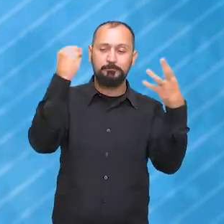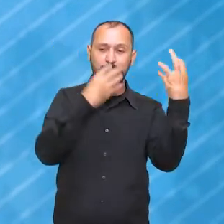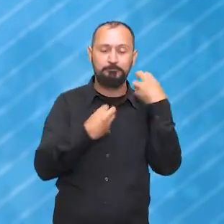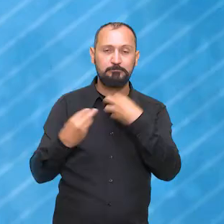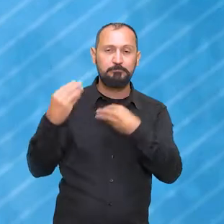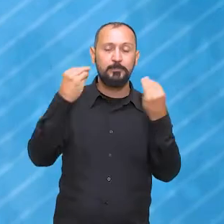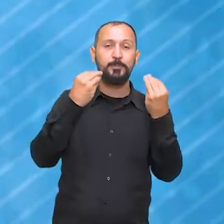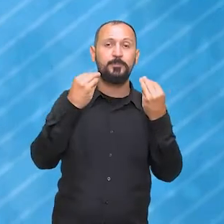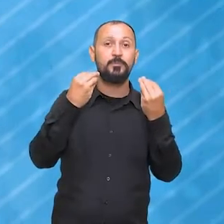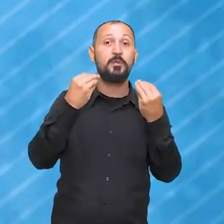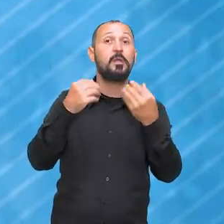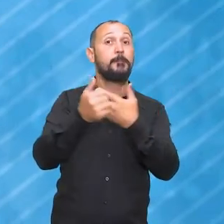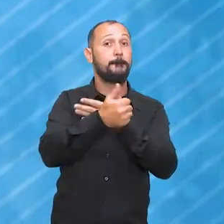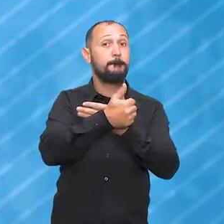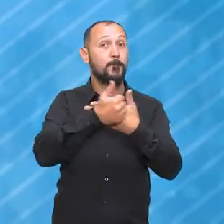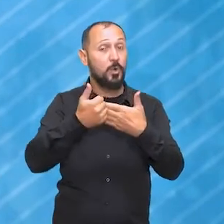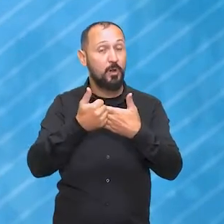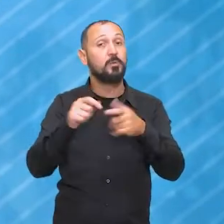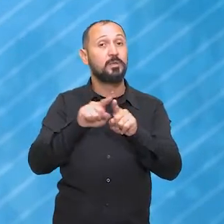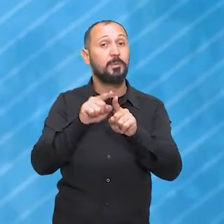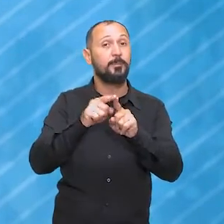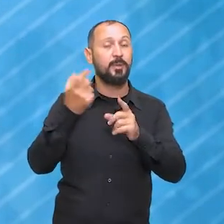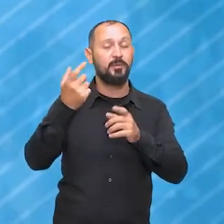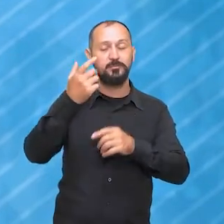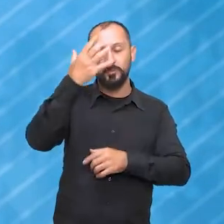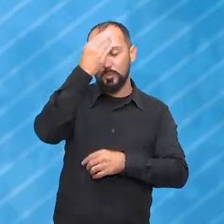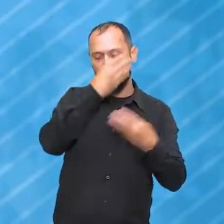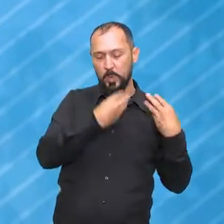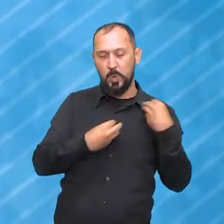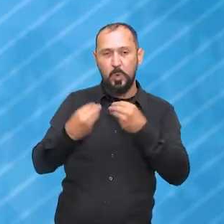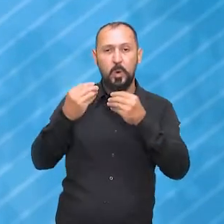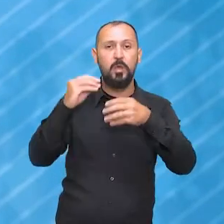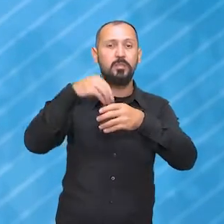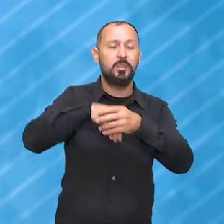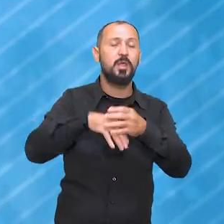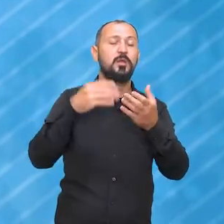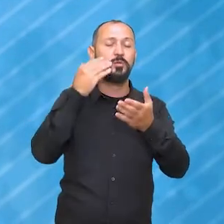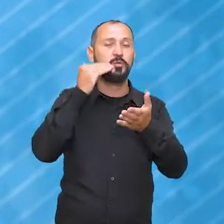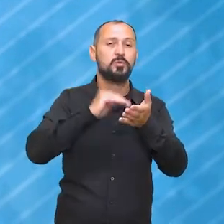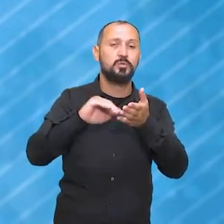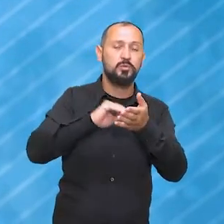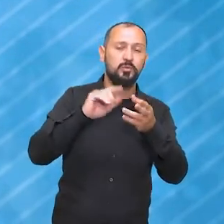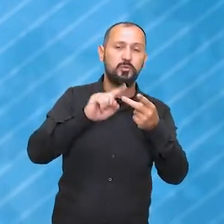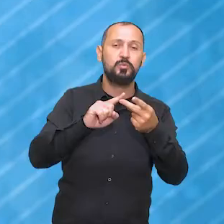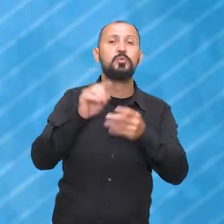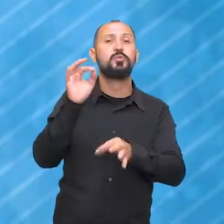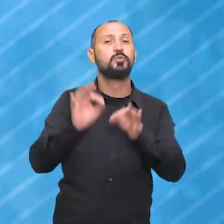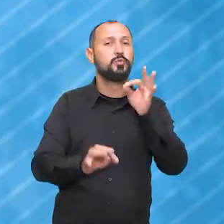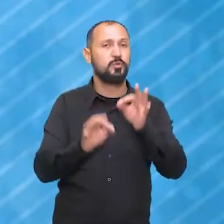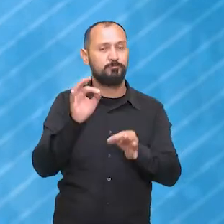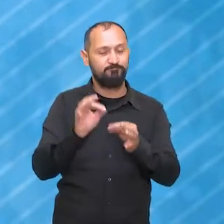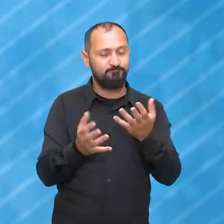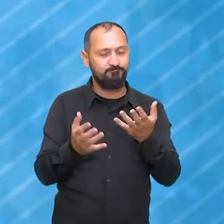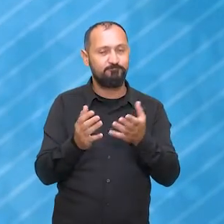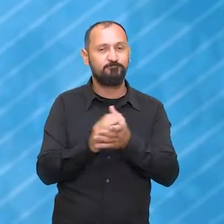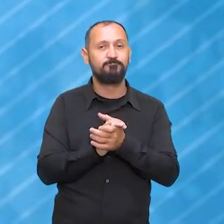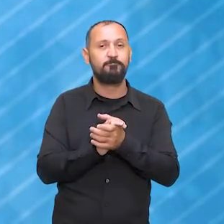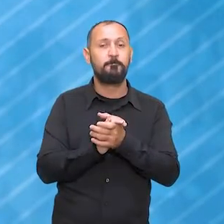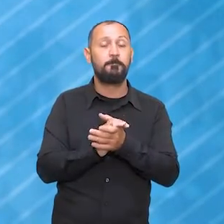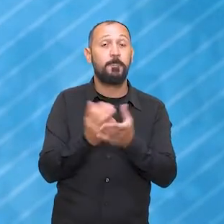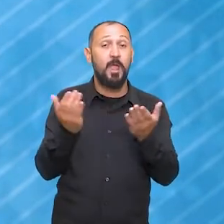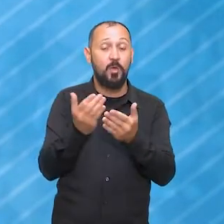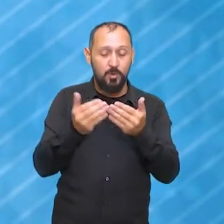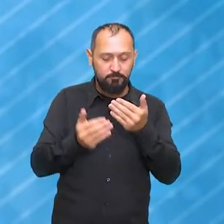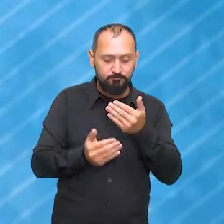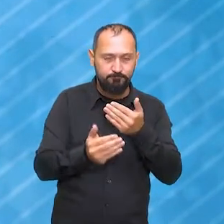assédio moral e sexual, né, nos escritórios, no judiciário. E, assim, agora a gente